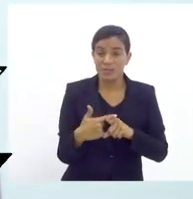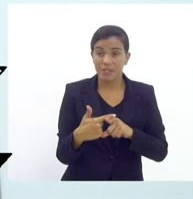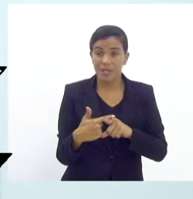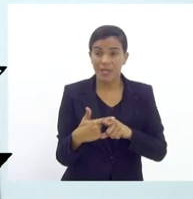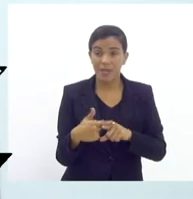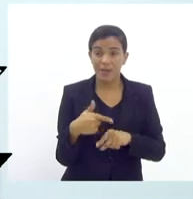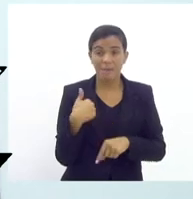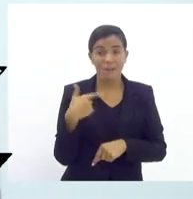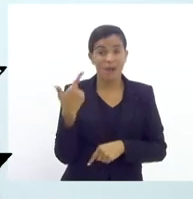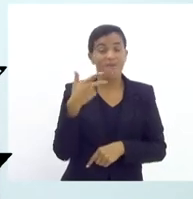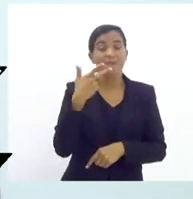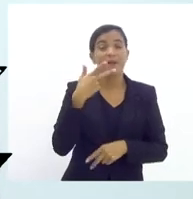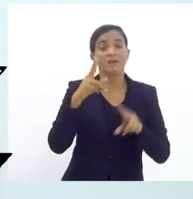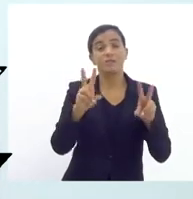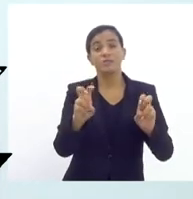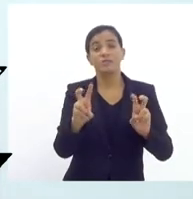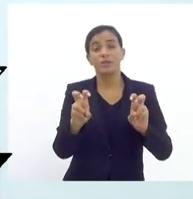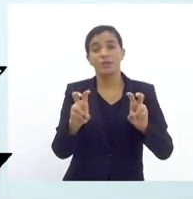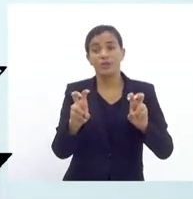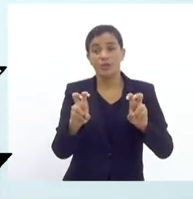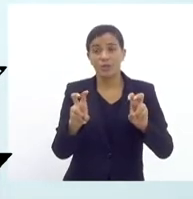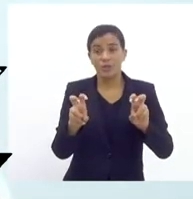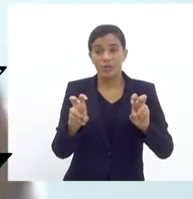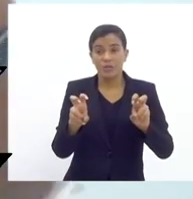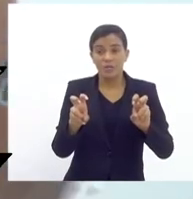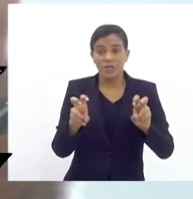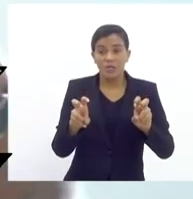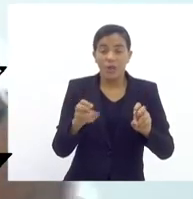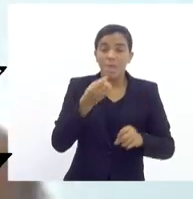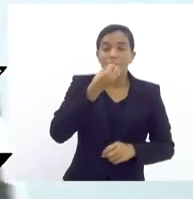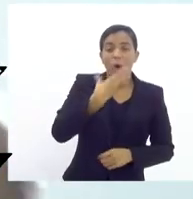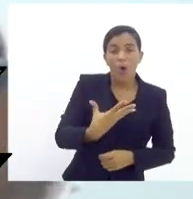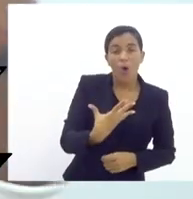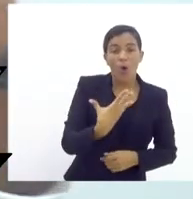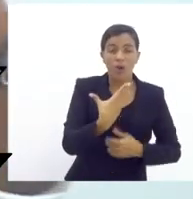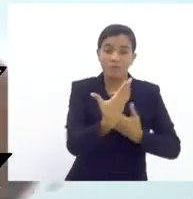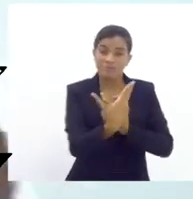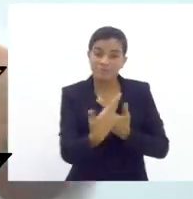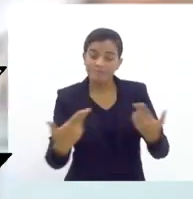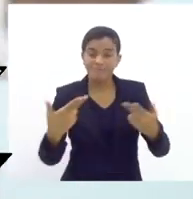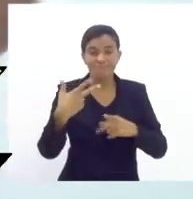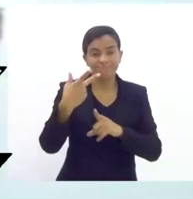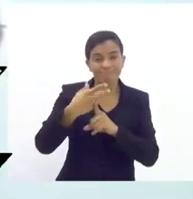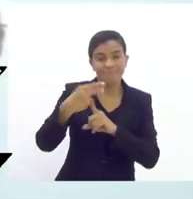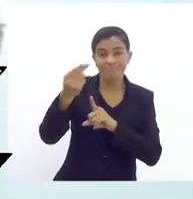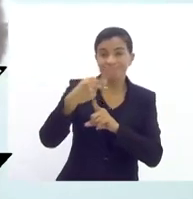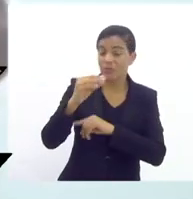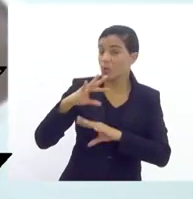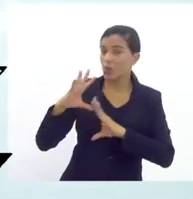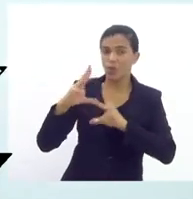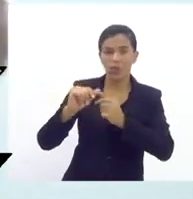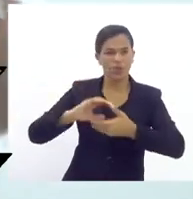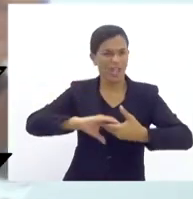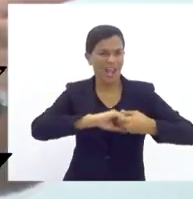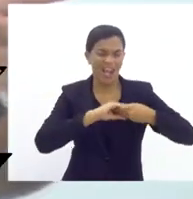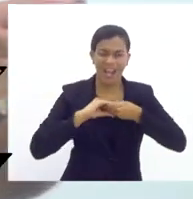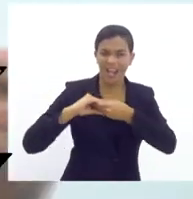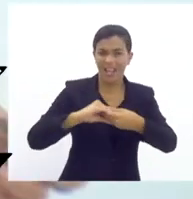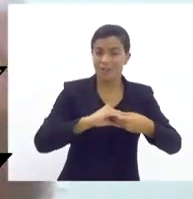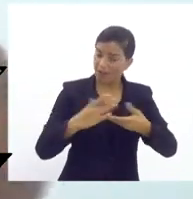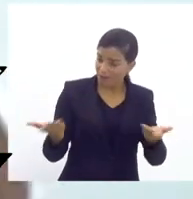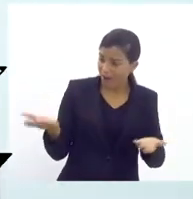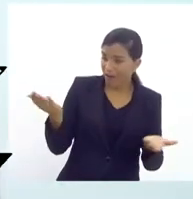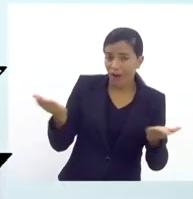para se falar né É de coisas boas de alguma conquista todos querem dar as mãos Então vamos